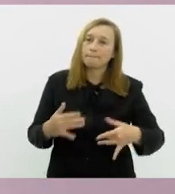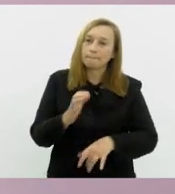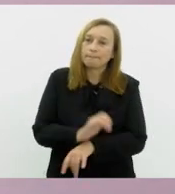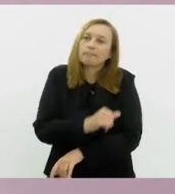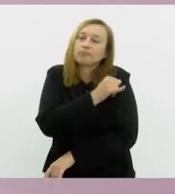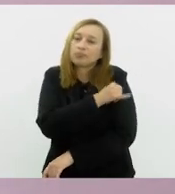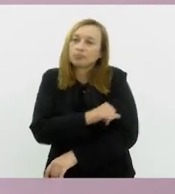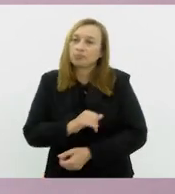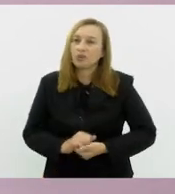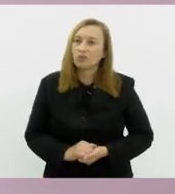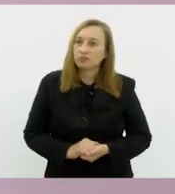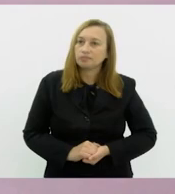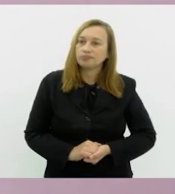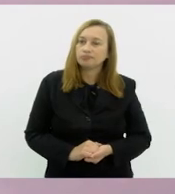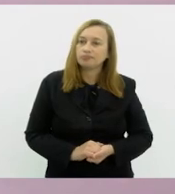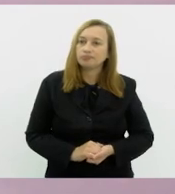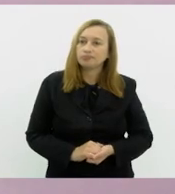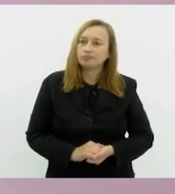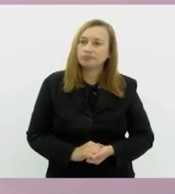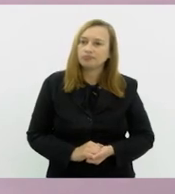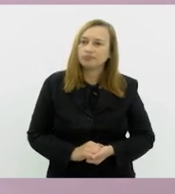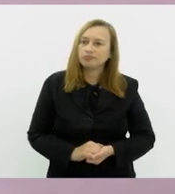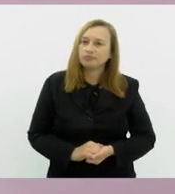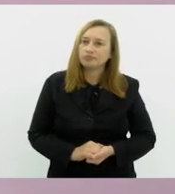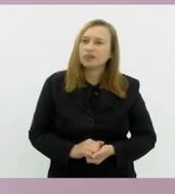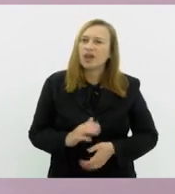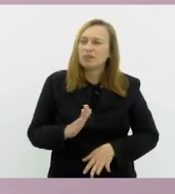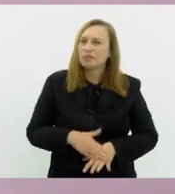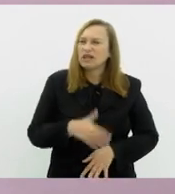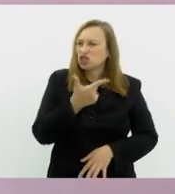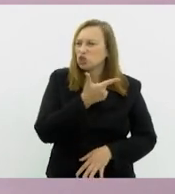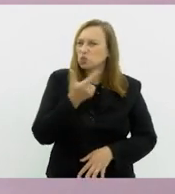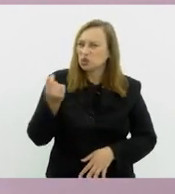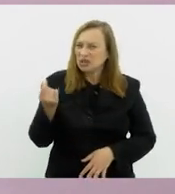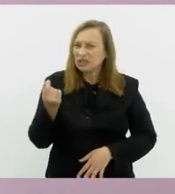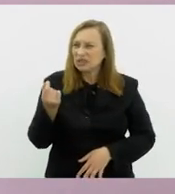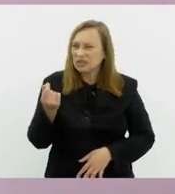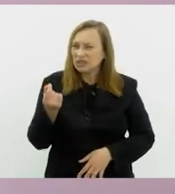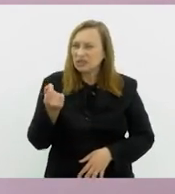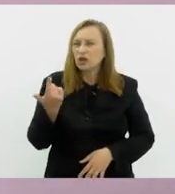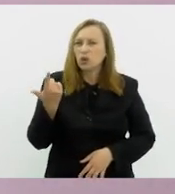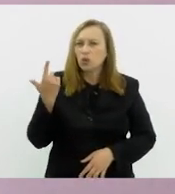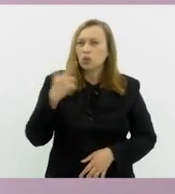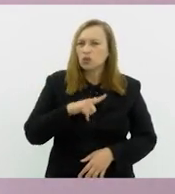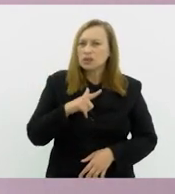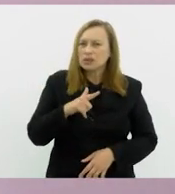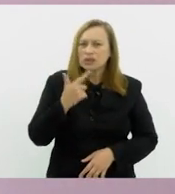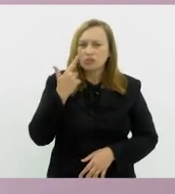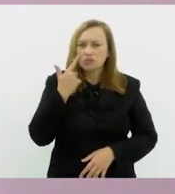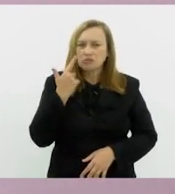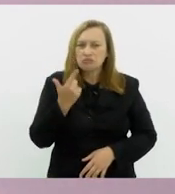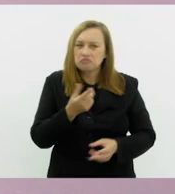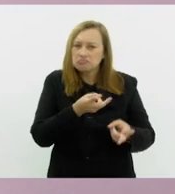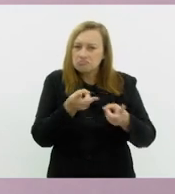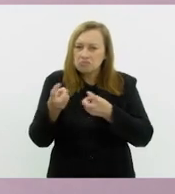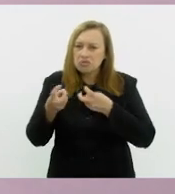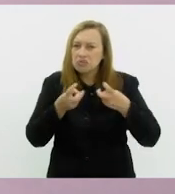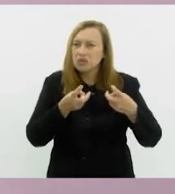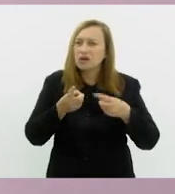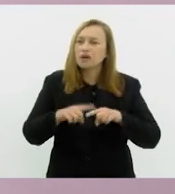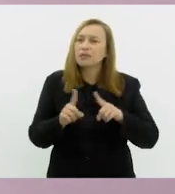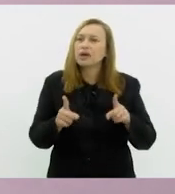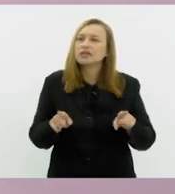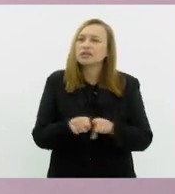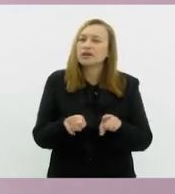Janeiro, que são aí cerca de mais de 200, que pelo menos a gente conseguiu mapear, mas que garanta também